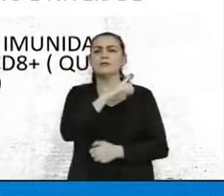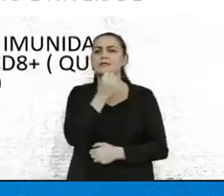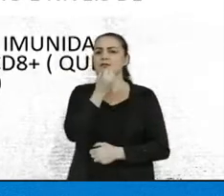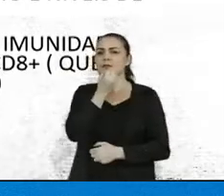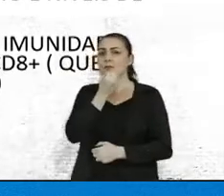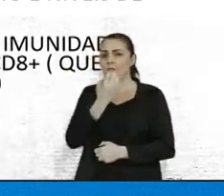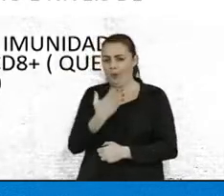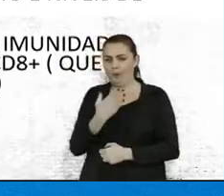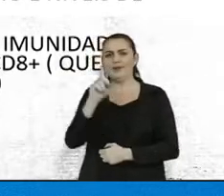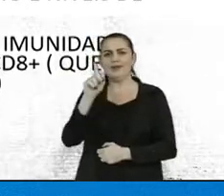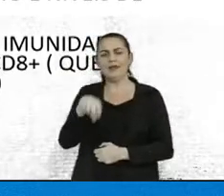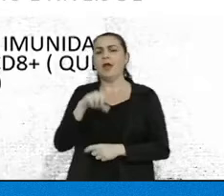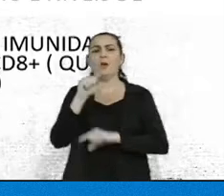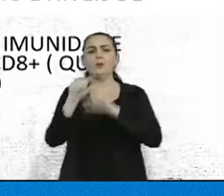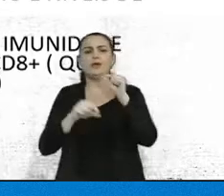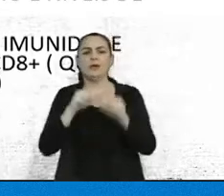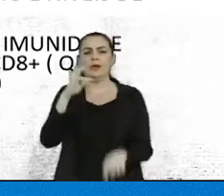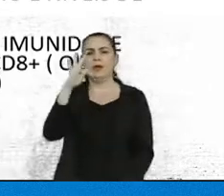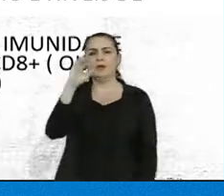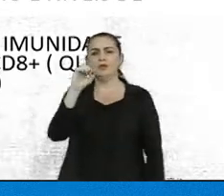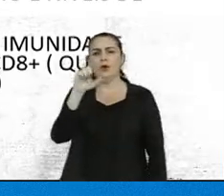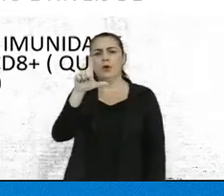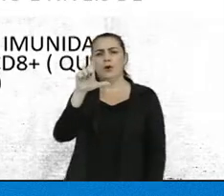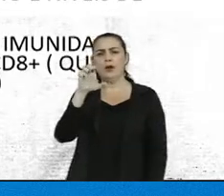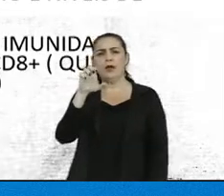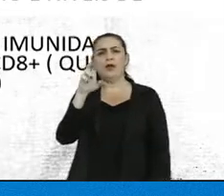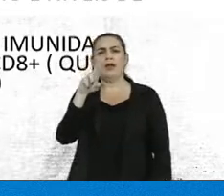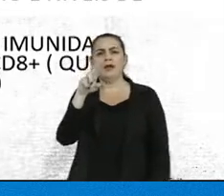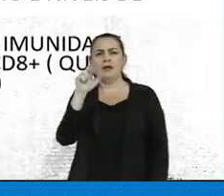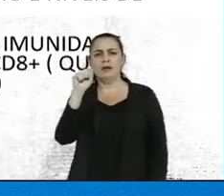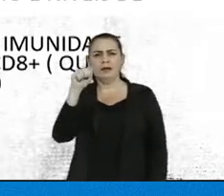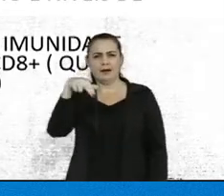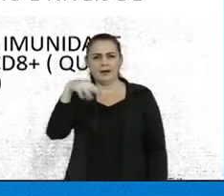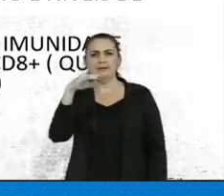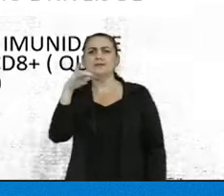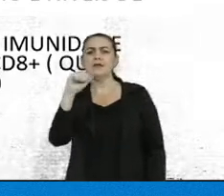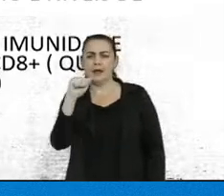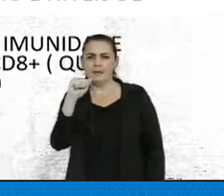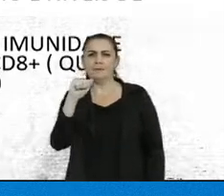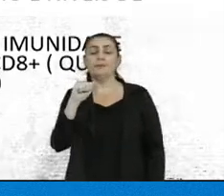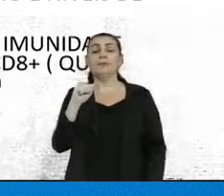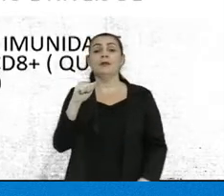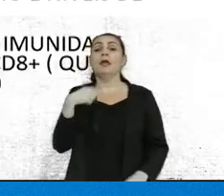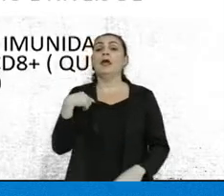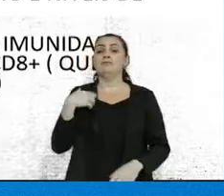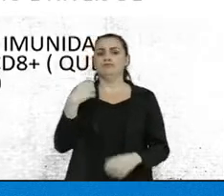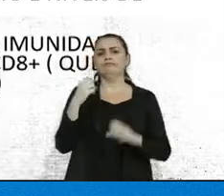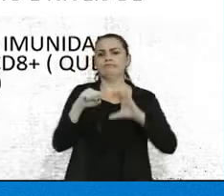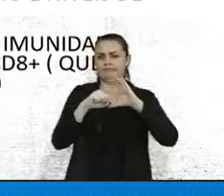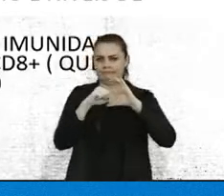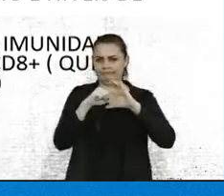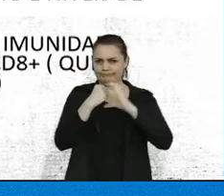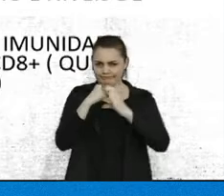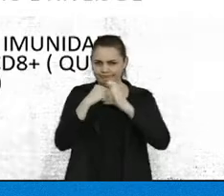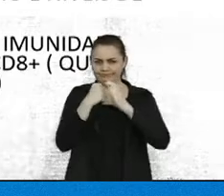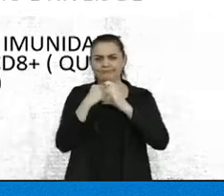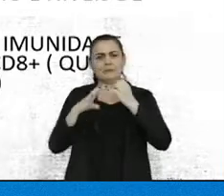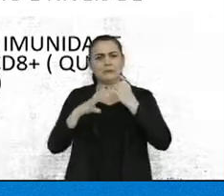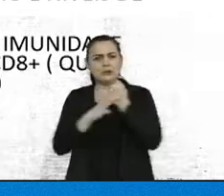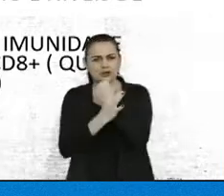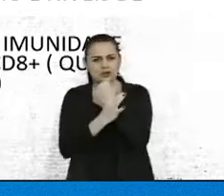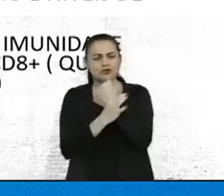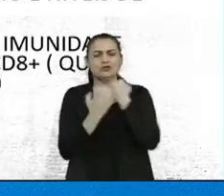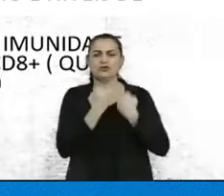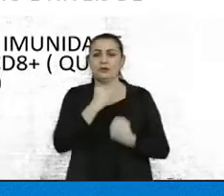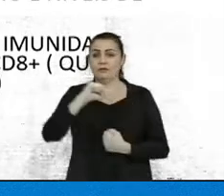A tolerância imunológica, ela recebe impacto importantíssimo dos nossos níveis de